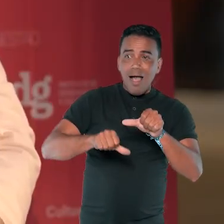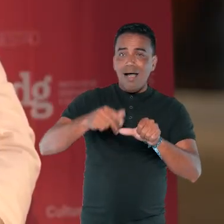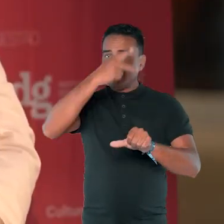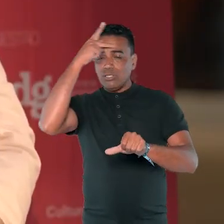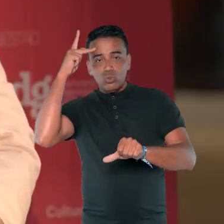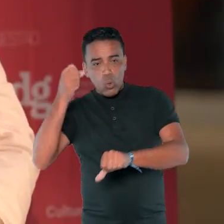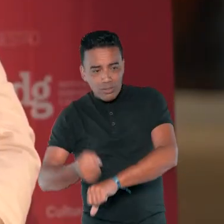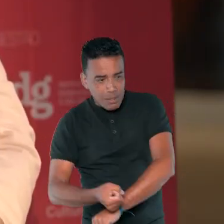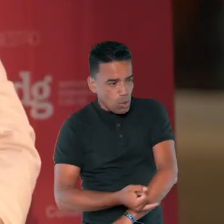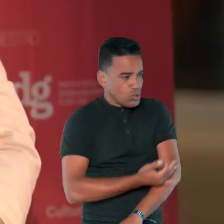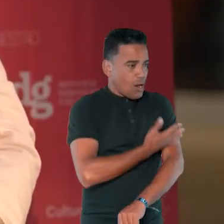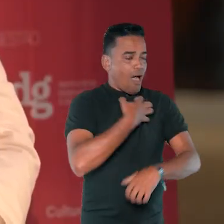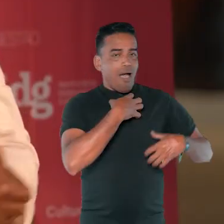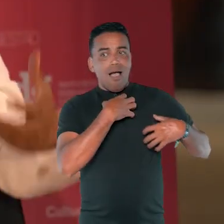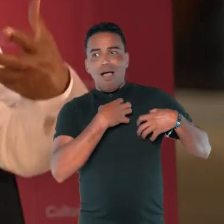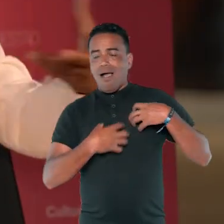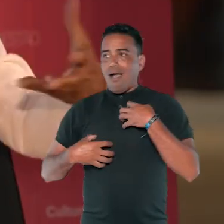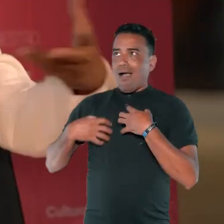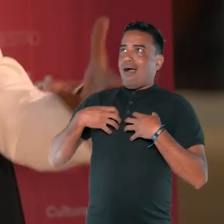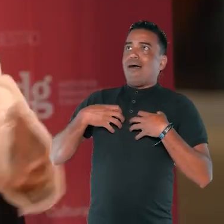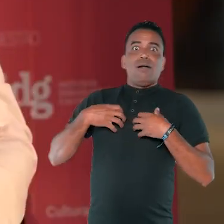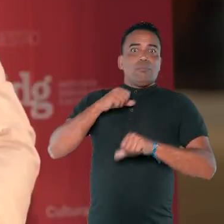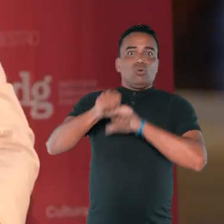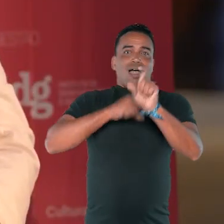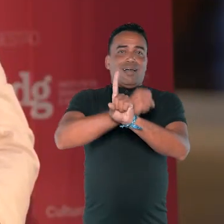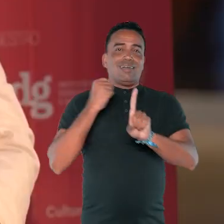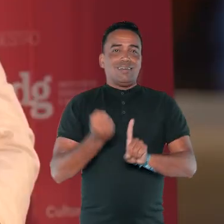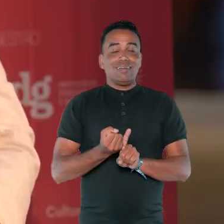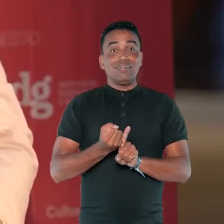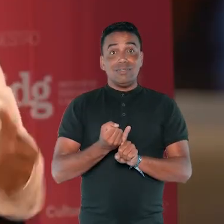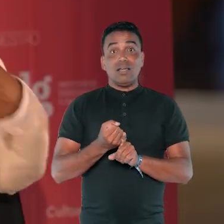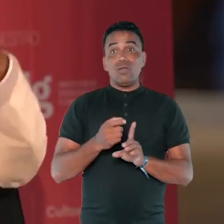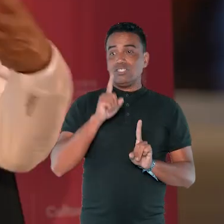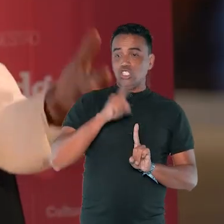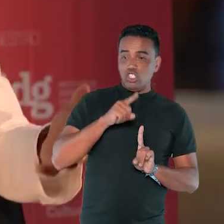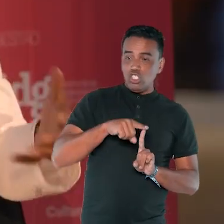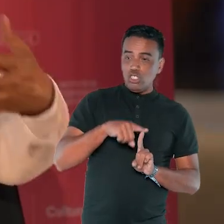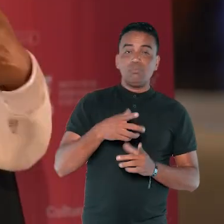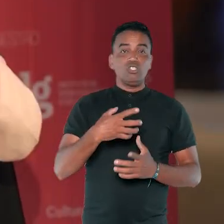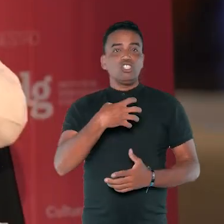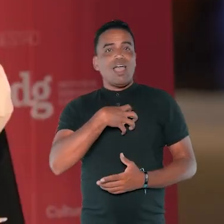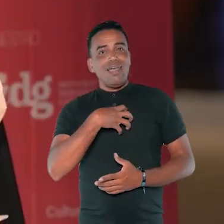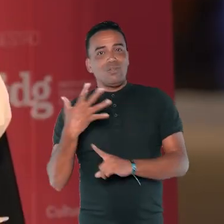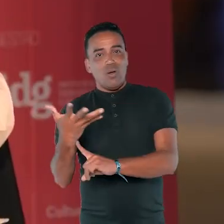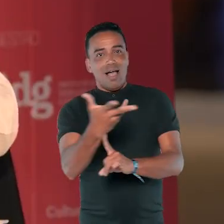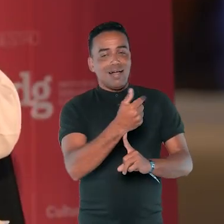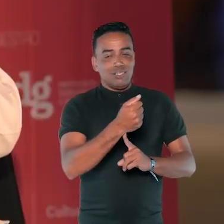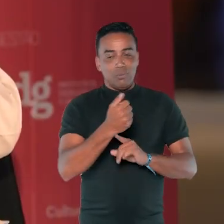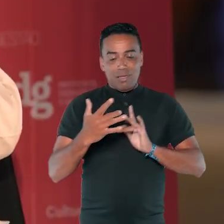a sociedade, né? Esse tipo de arte me toca, me estimula, e é o